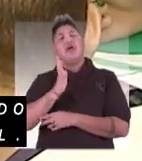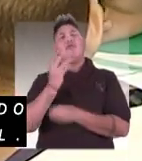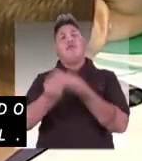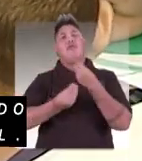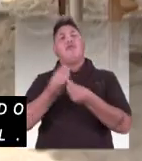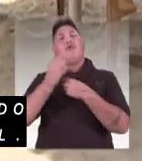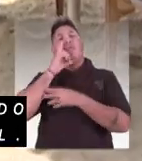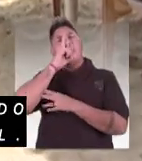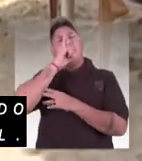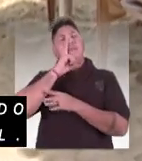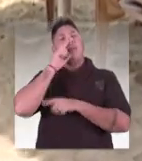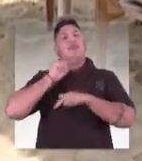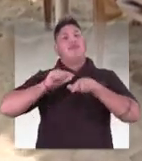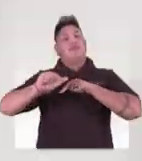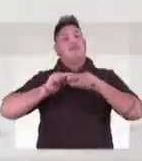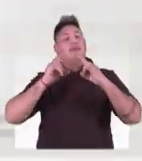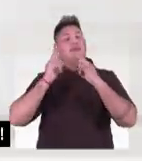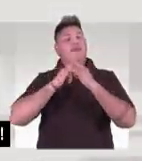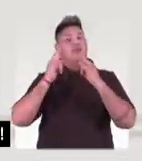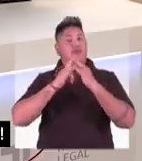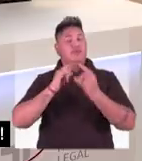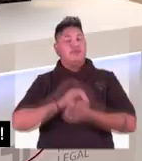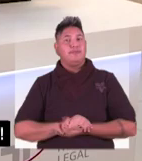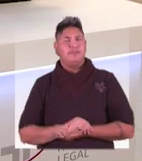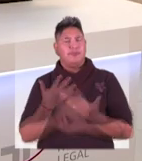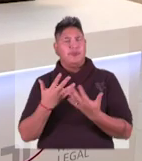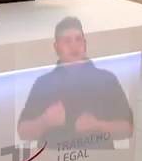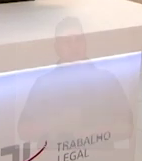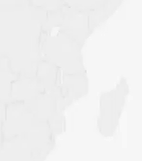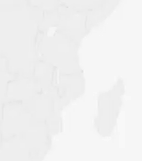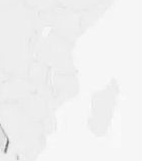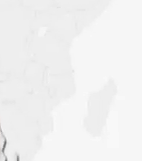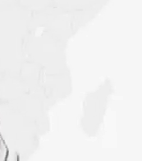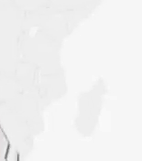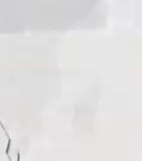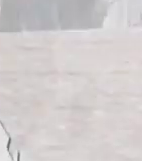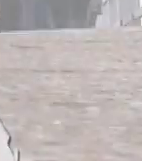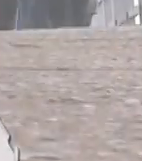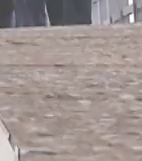os riscos do trabalho infantil. Fique com a gente.